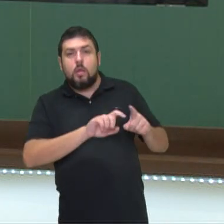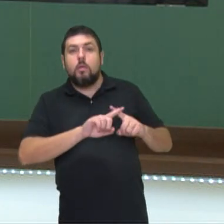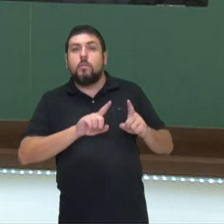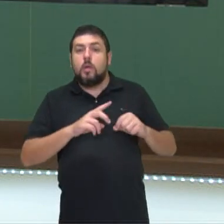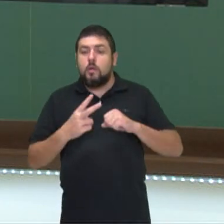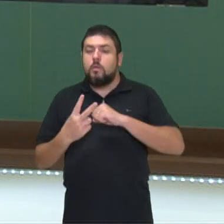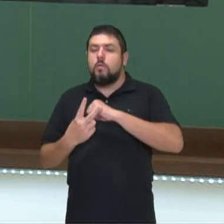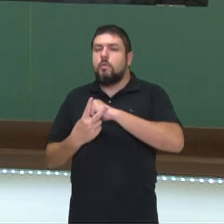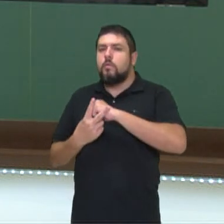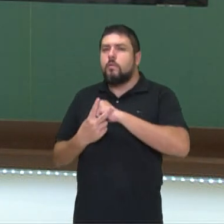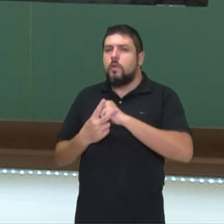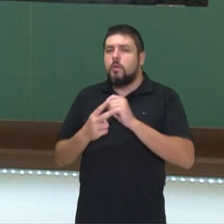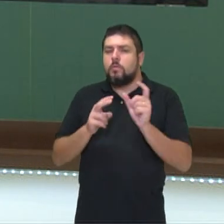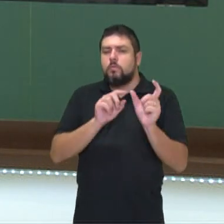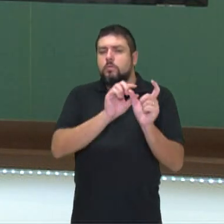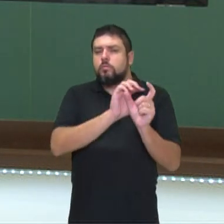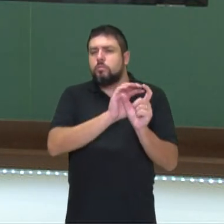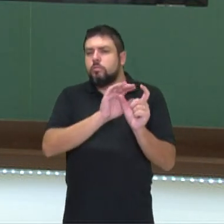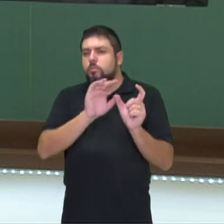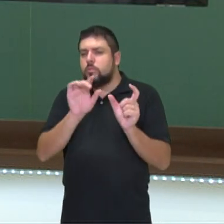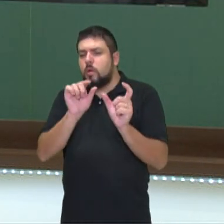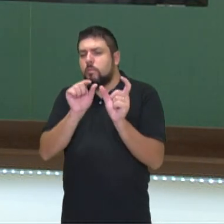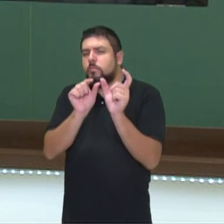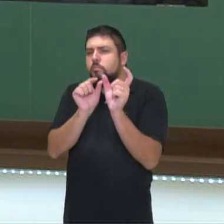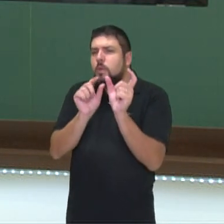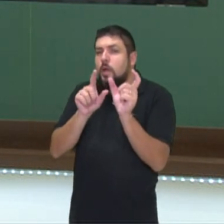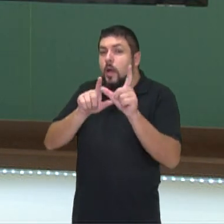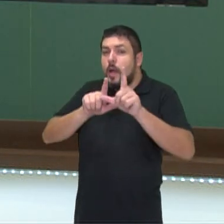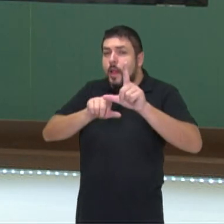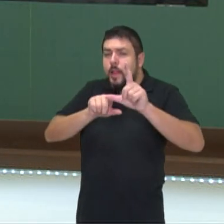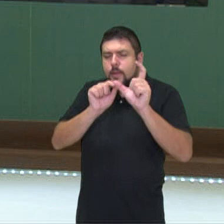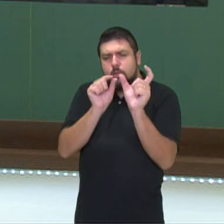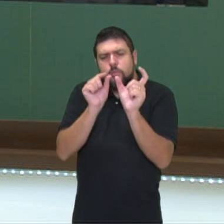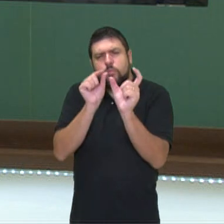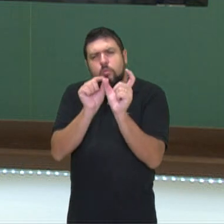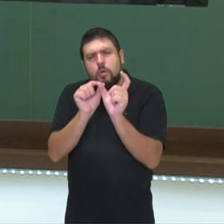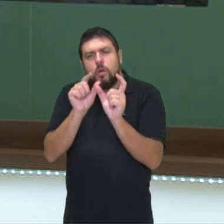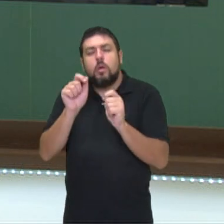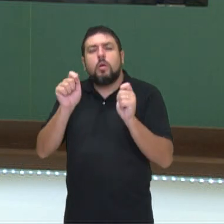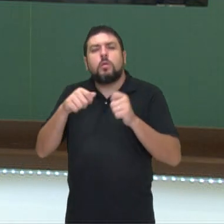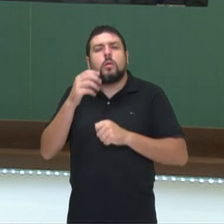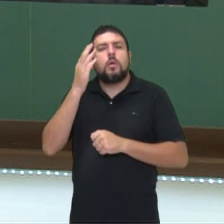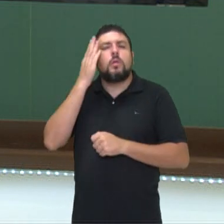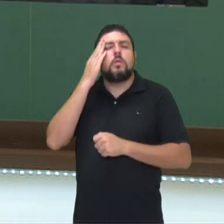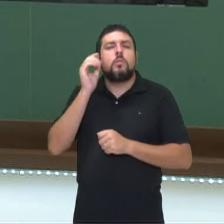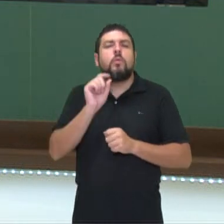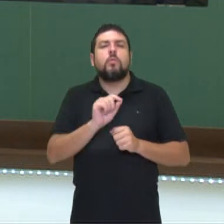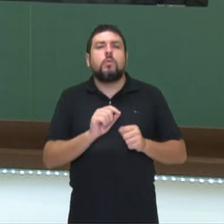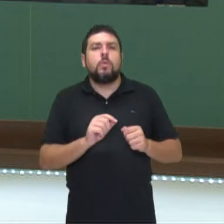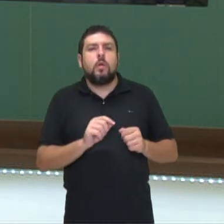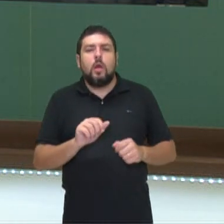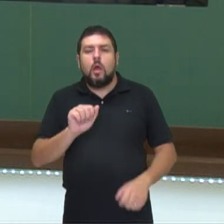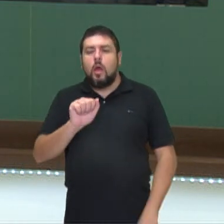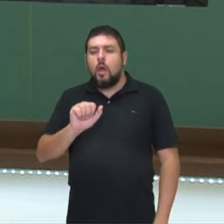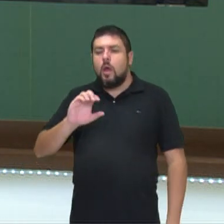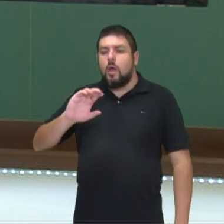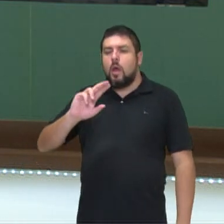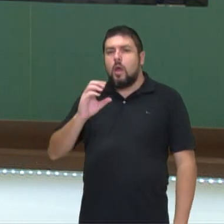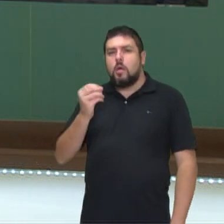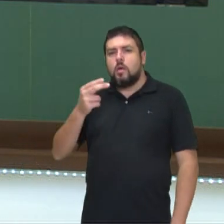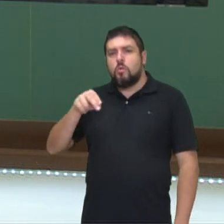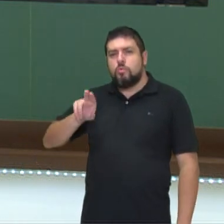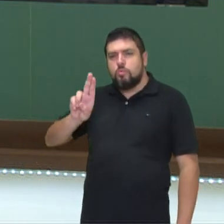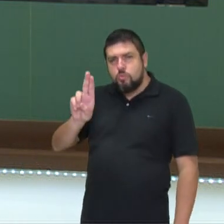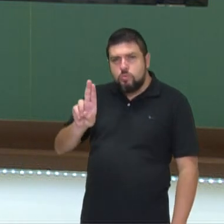conseguimos encontrar, pela desinência do verbo, pelo final do verbo, né? Então, achava, achou, achou, escolheu, escolheu